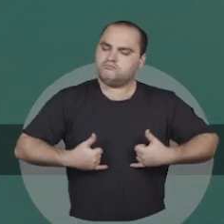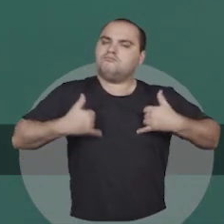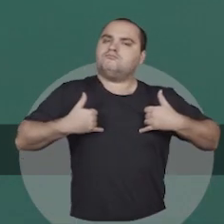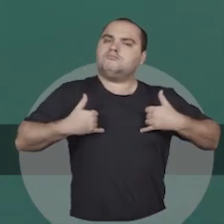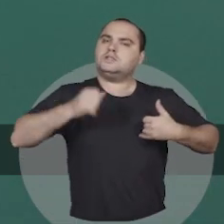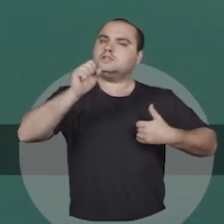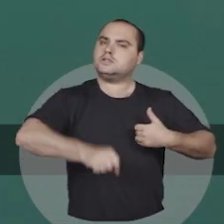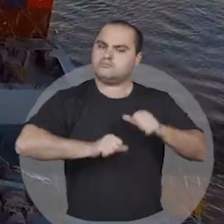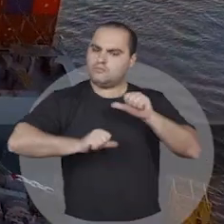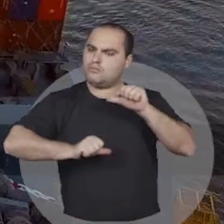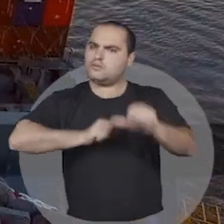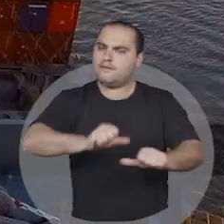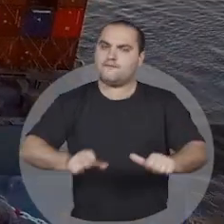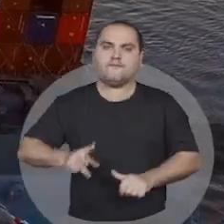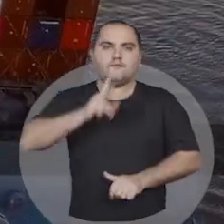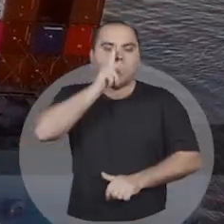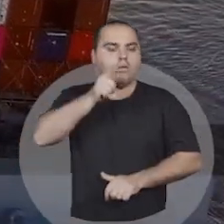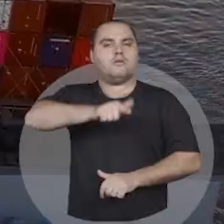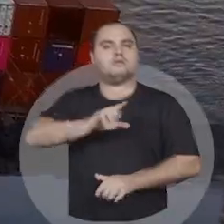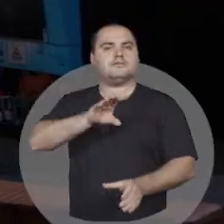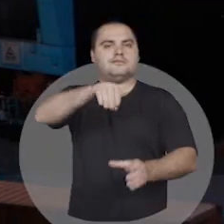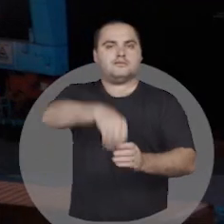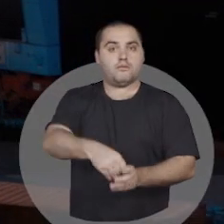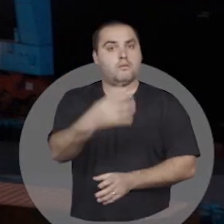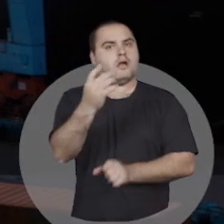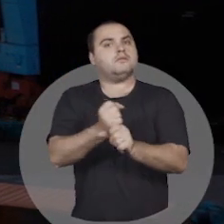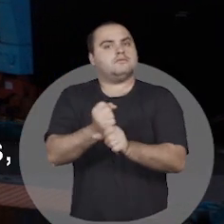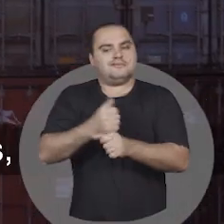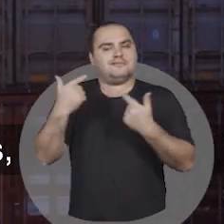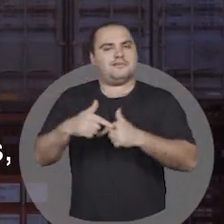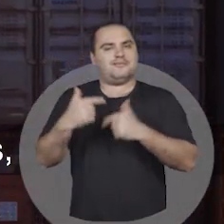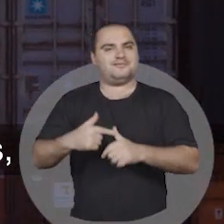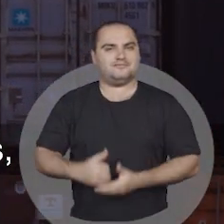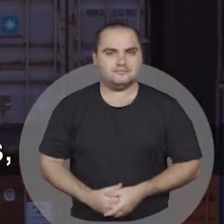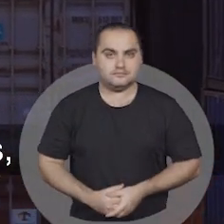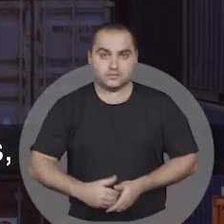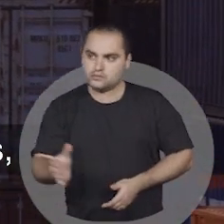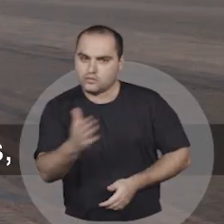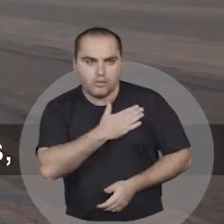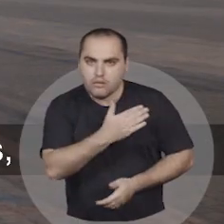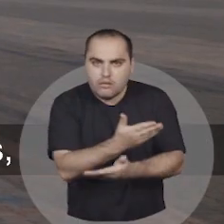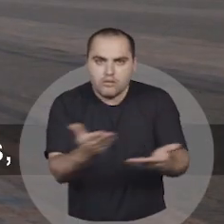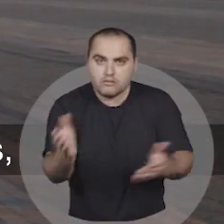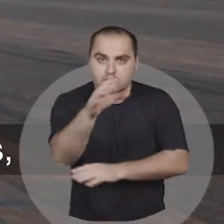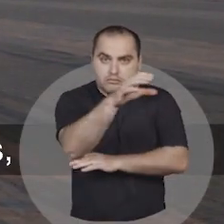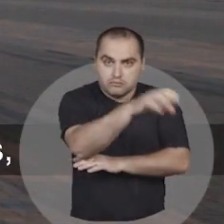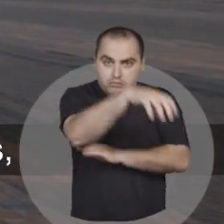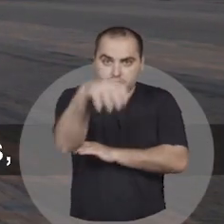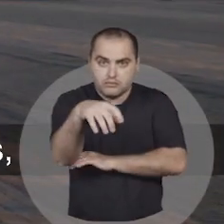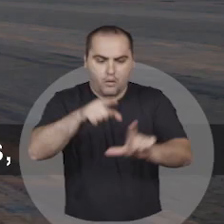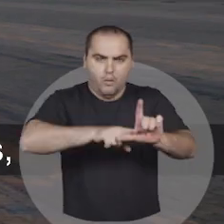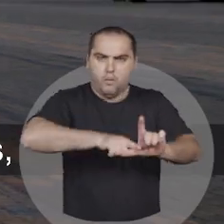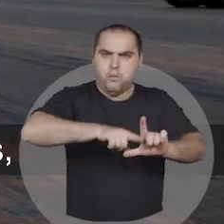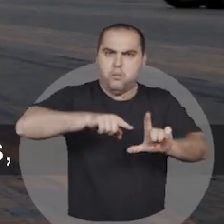pela transformação que conseguimos realizar nestes primeiros 4 anos de governo. Nosso porto está batendo sucessivos recordes